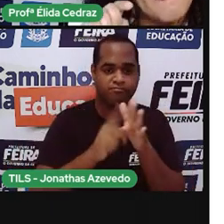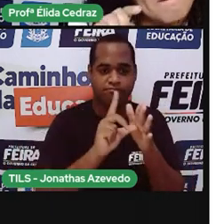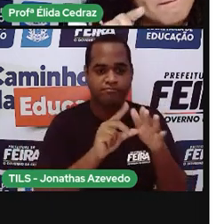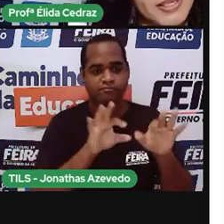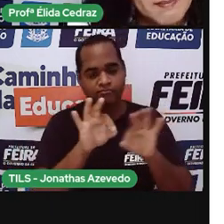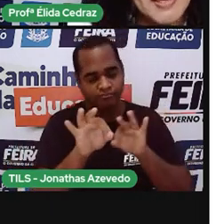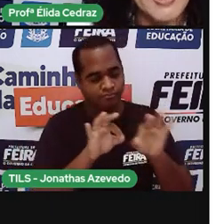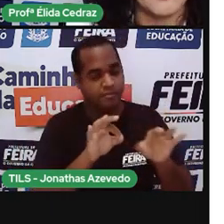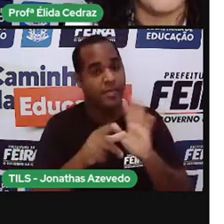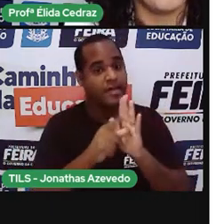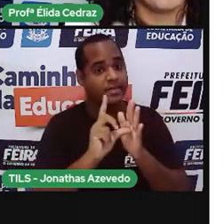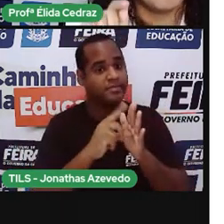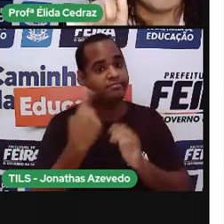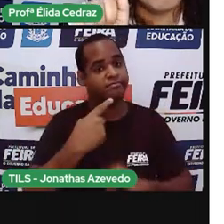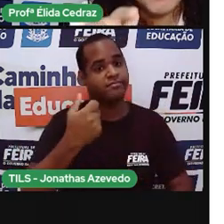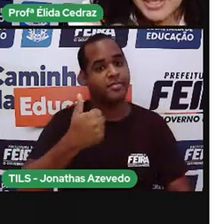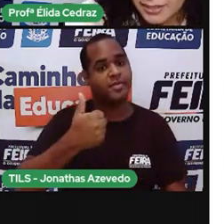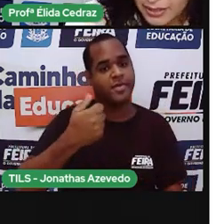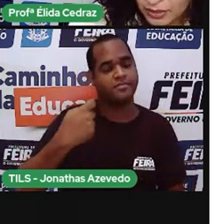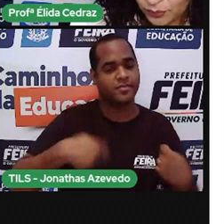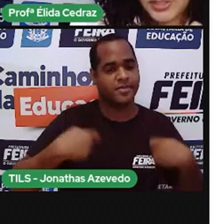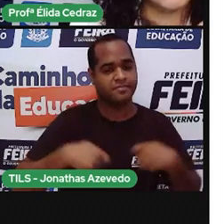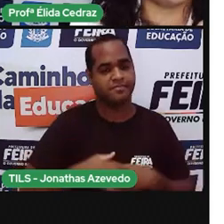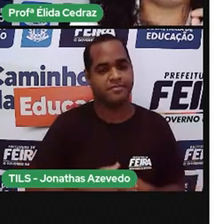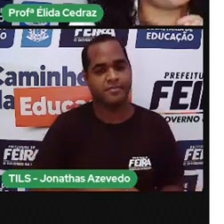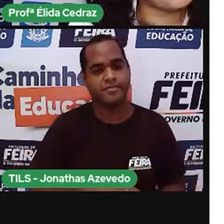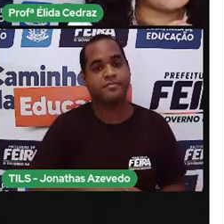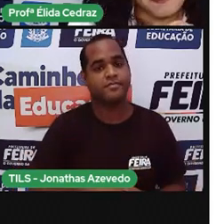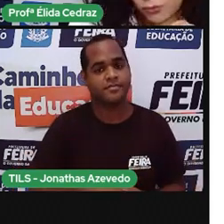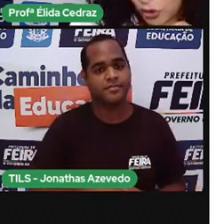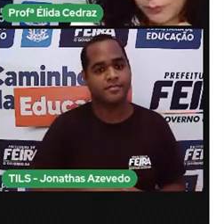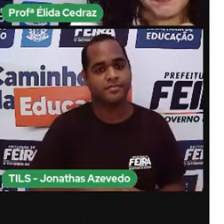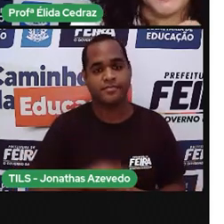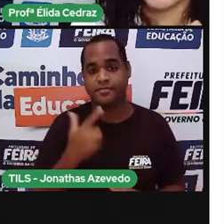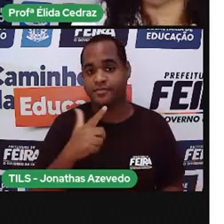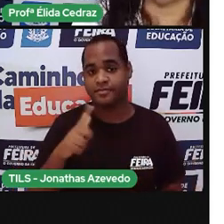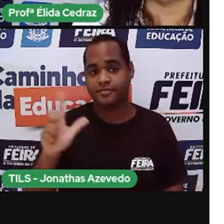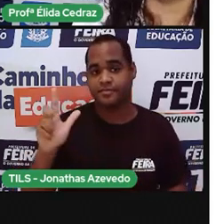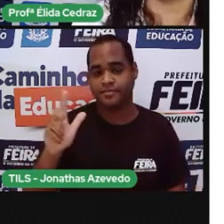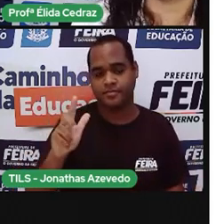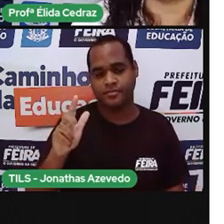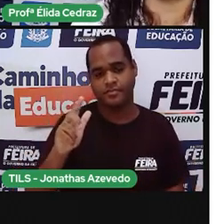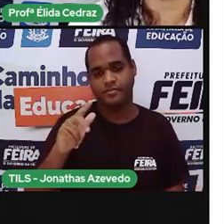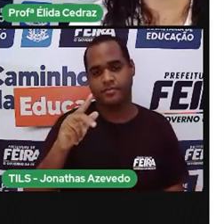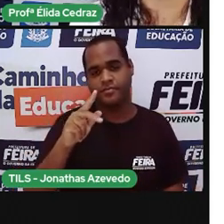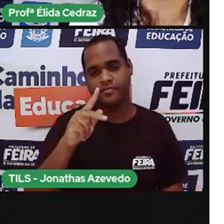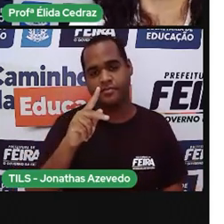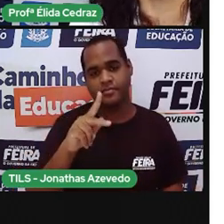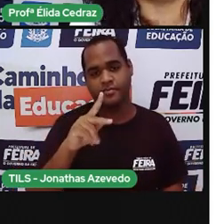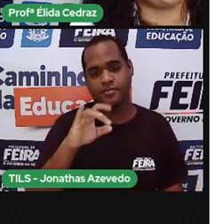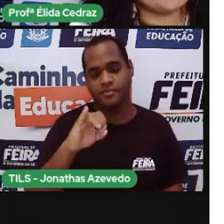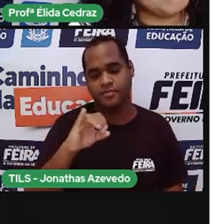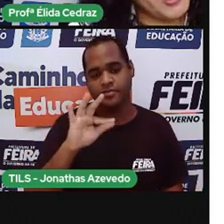escrita primeiro. Pianinho. Então, logo depois de pianinho, virá